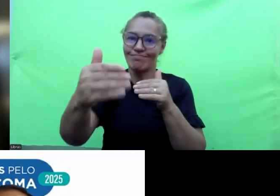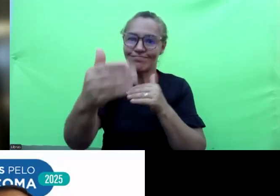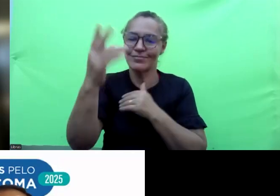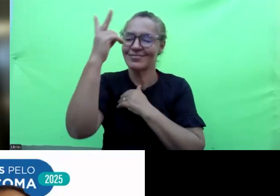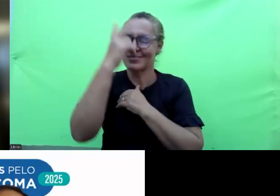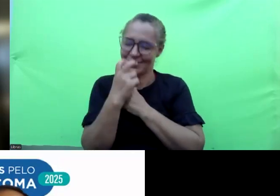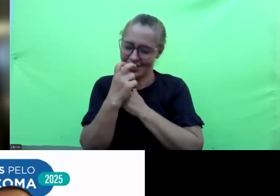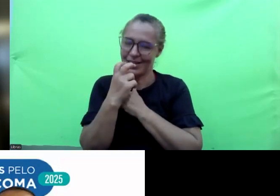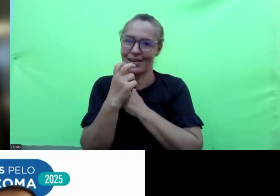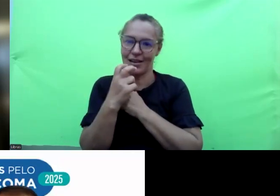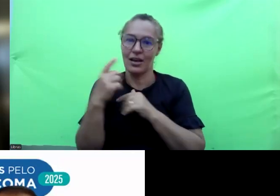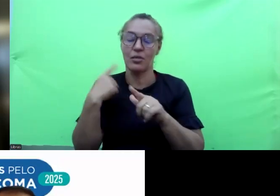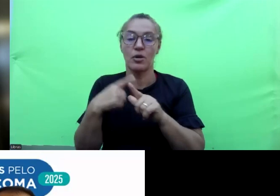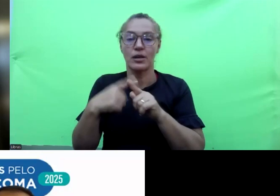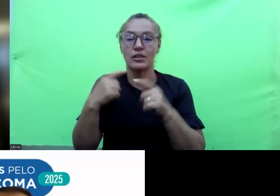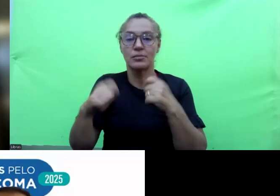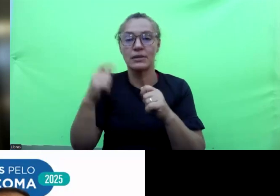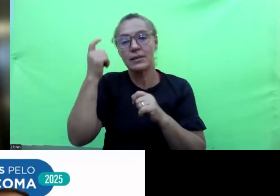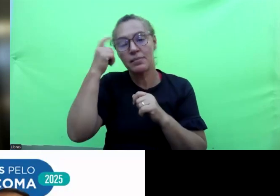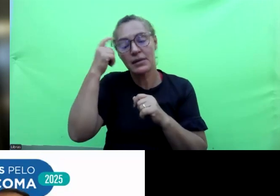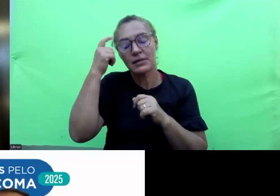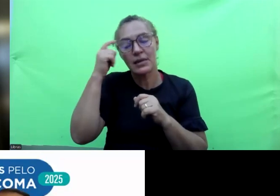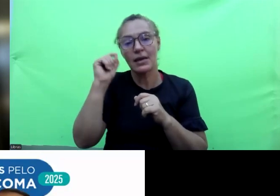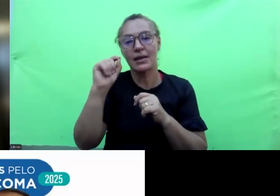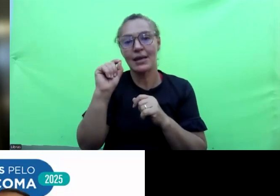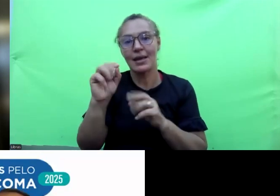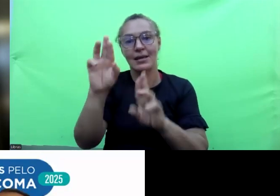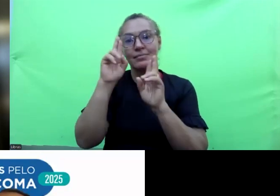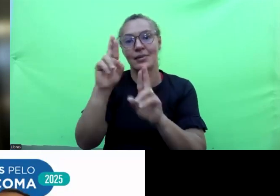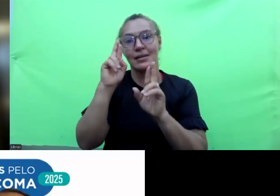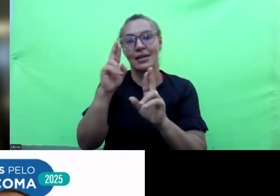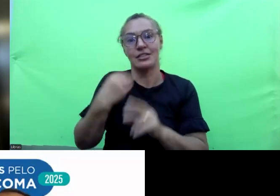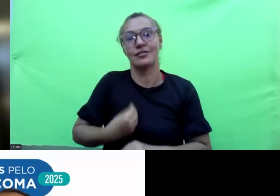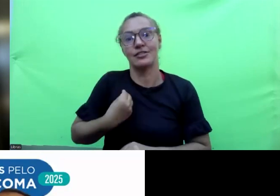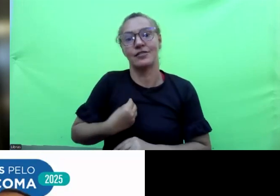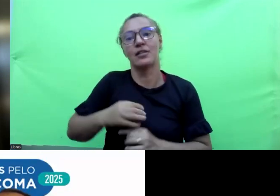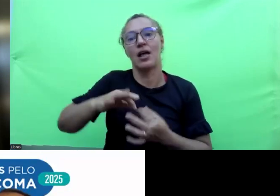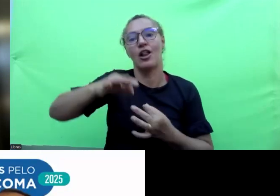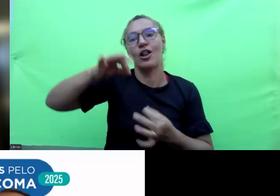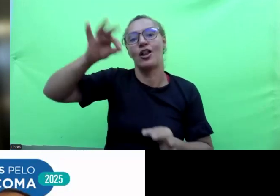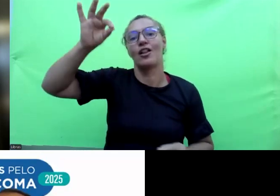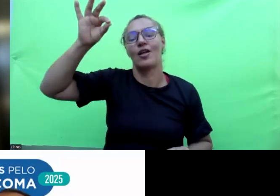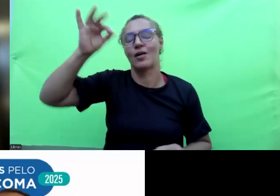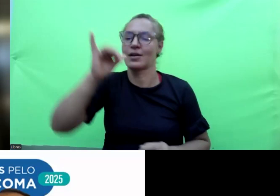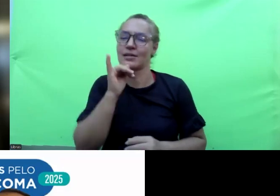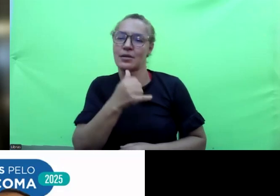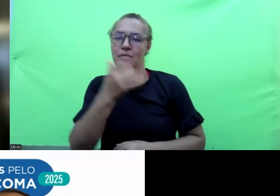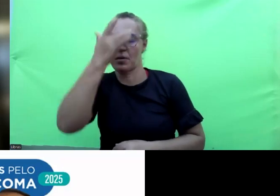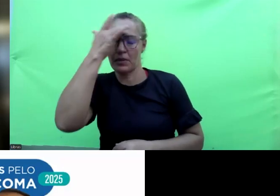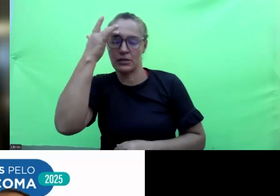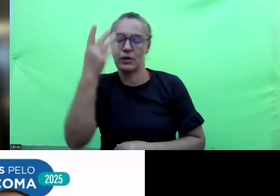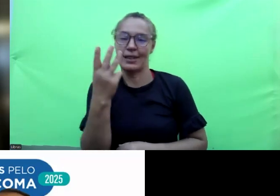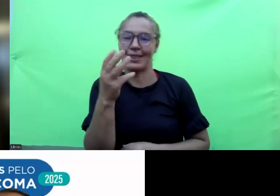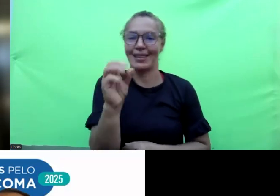né? Porque a gente tem que imaginar que a expectativa de vida dela é longa, né? Então, estou falando de uma pessoa de 30, 35